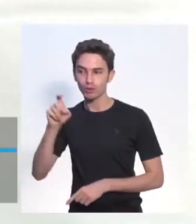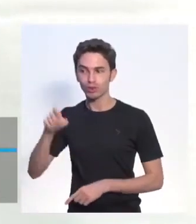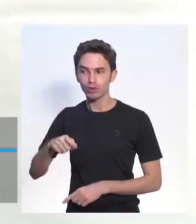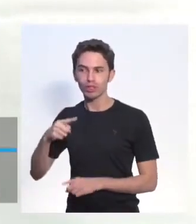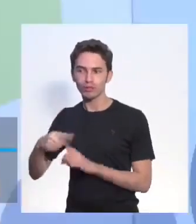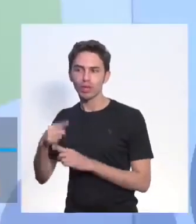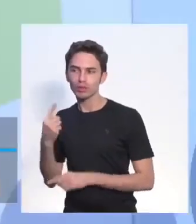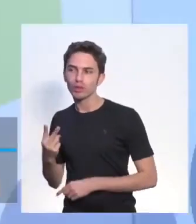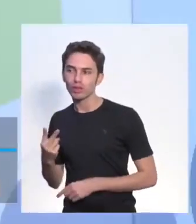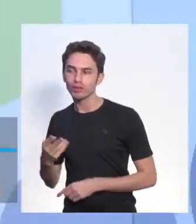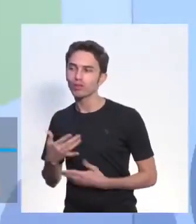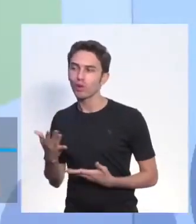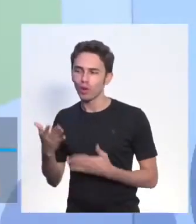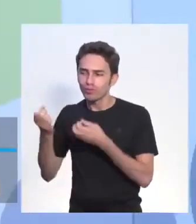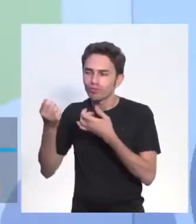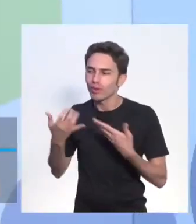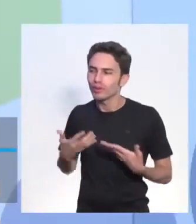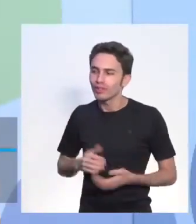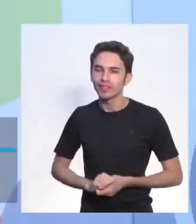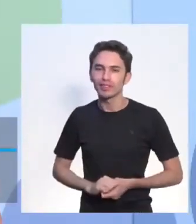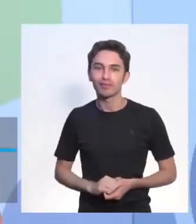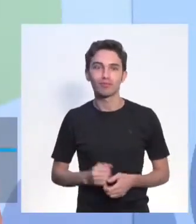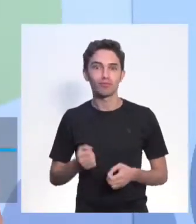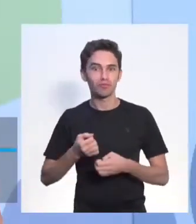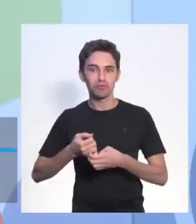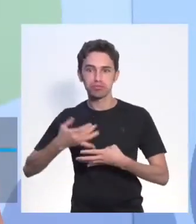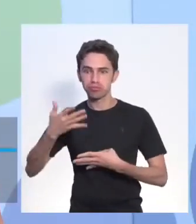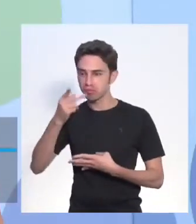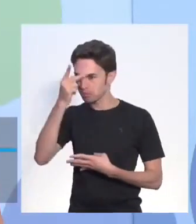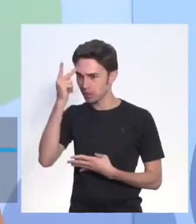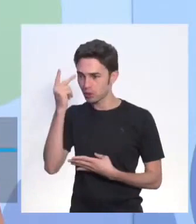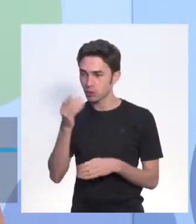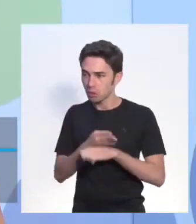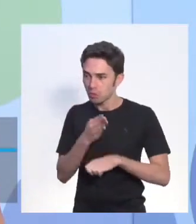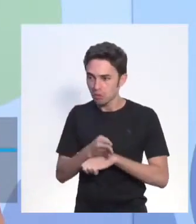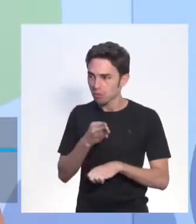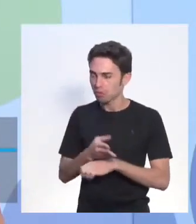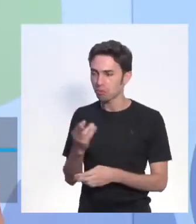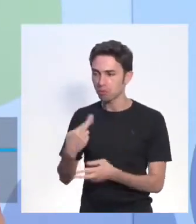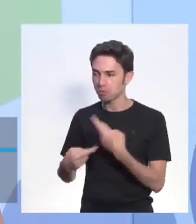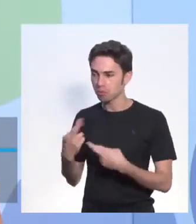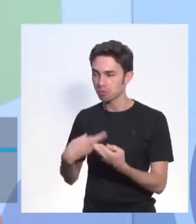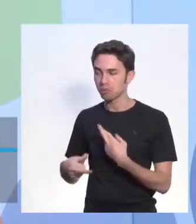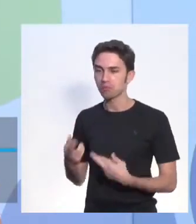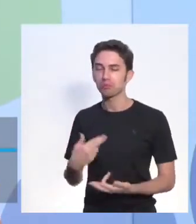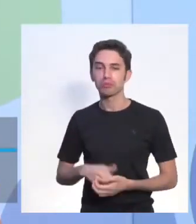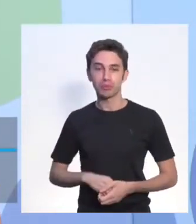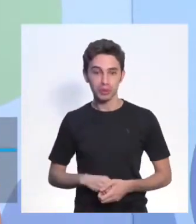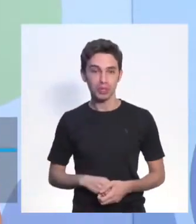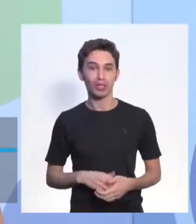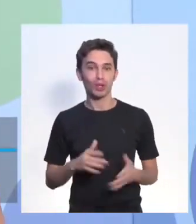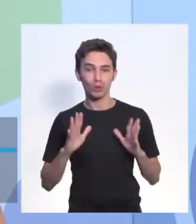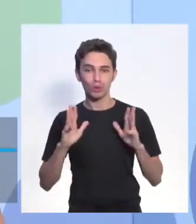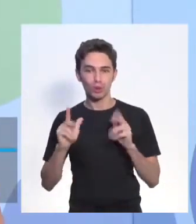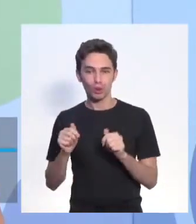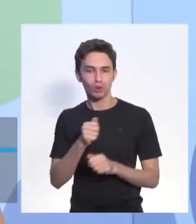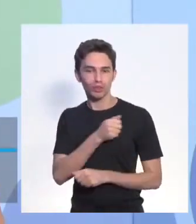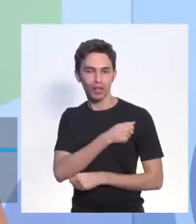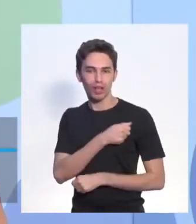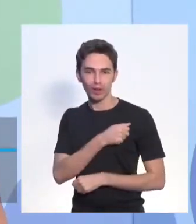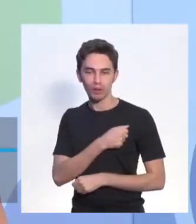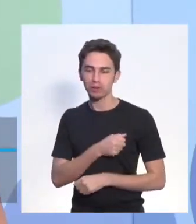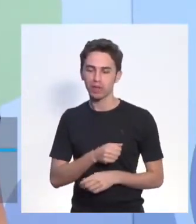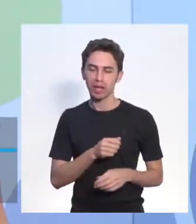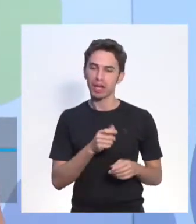Conta tudo. Professora Roberta, o chat bombou e está bombando ainda. Nossos alunos responderam